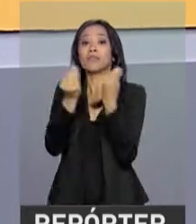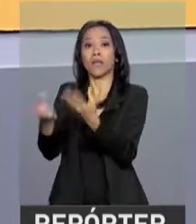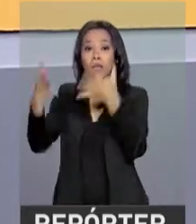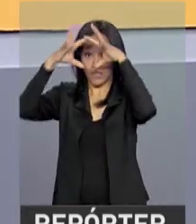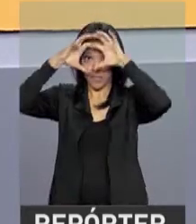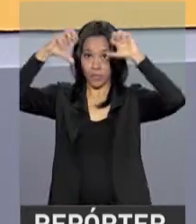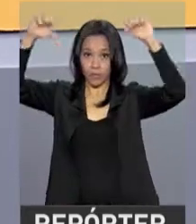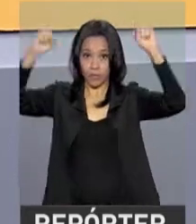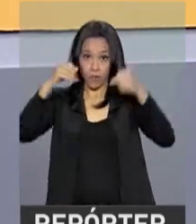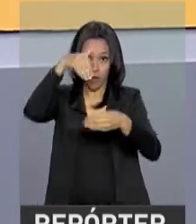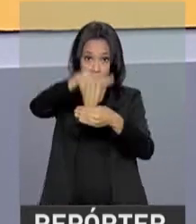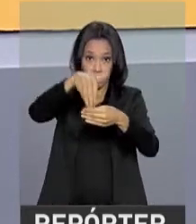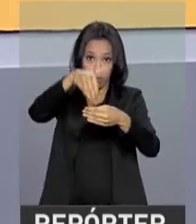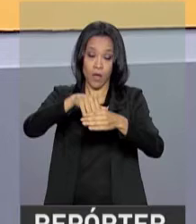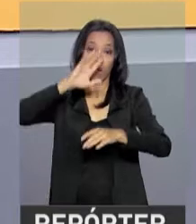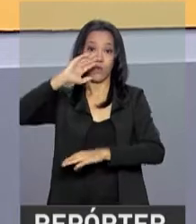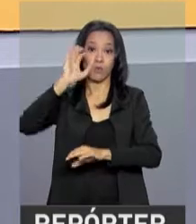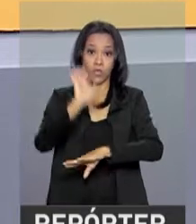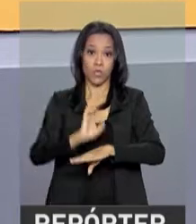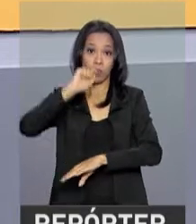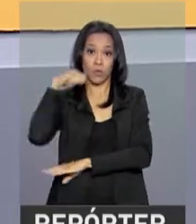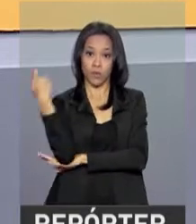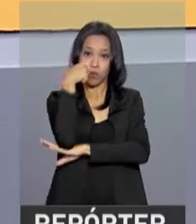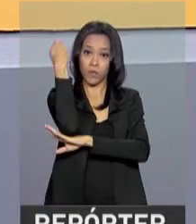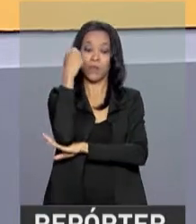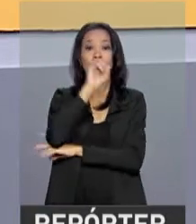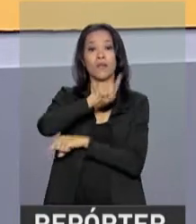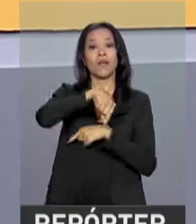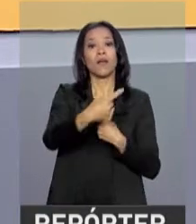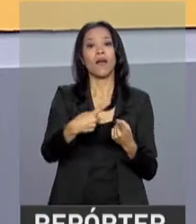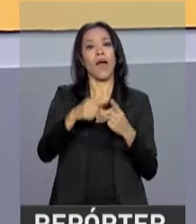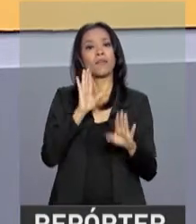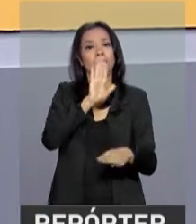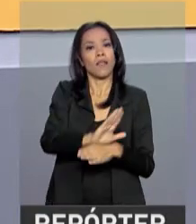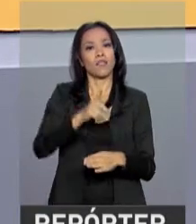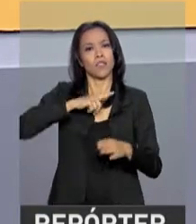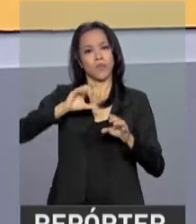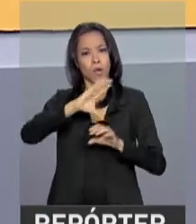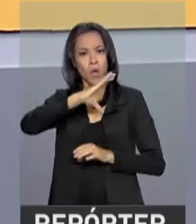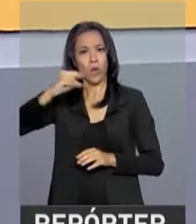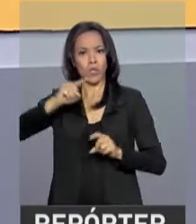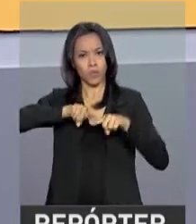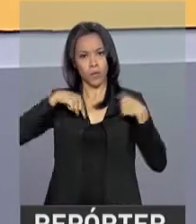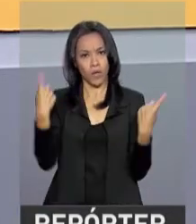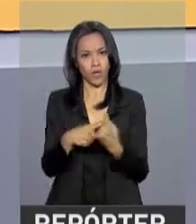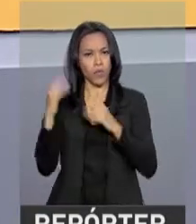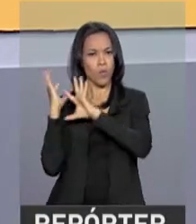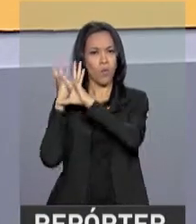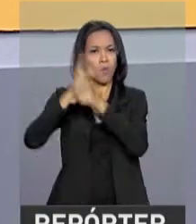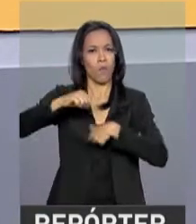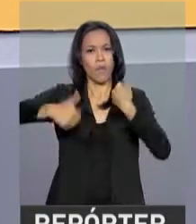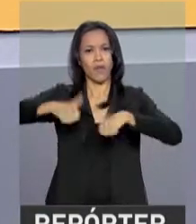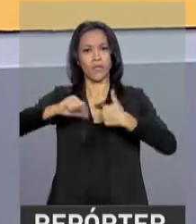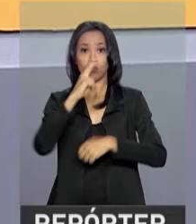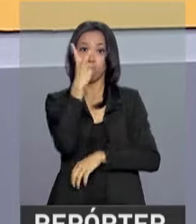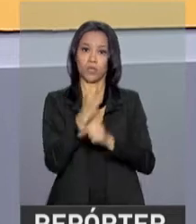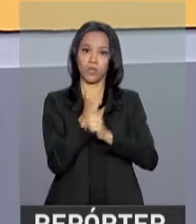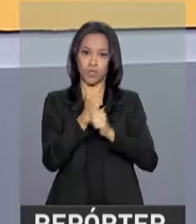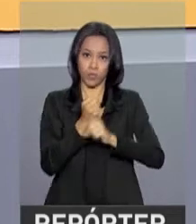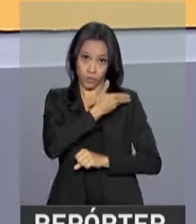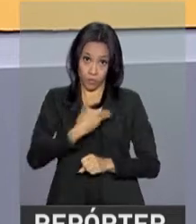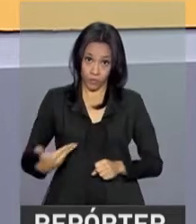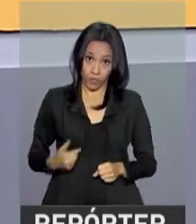Grande do Sul. À tarde, ele coordena uma reunião ministerial, quando será feito um balanço de 2 anos do governo dele.